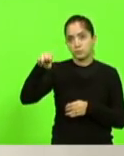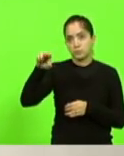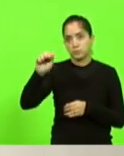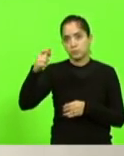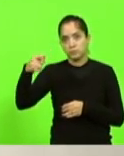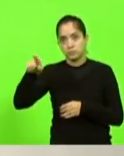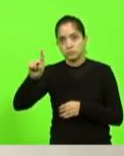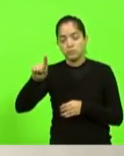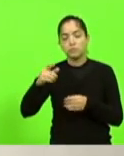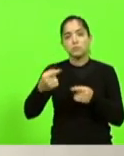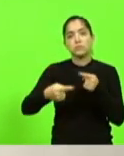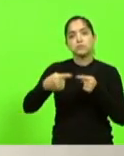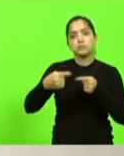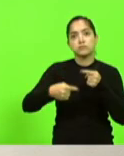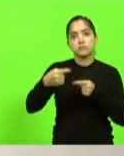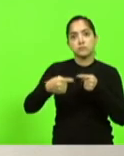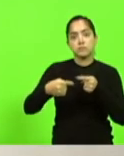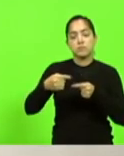Em discussão?